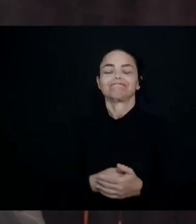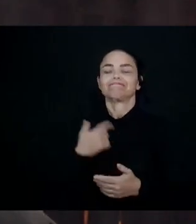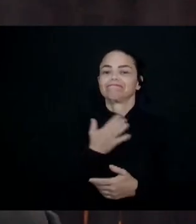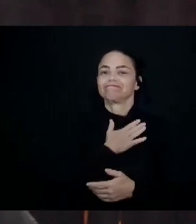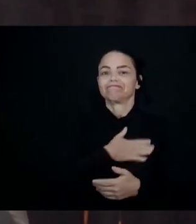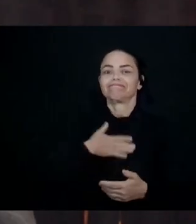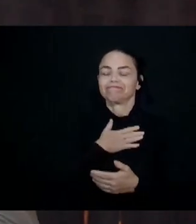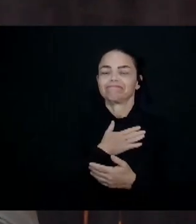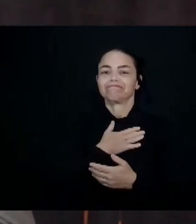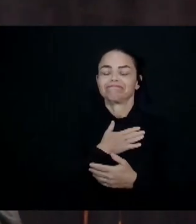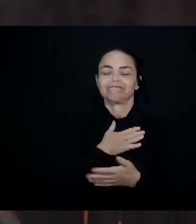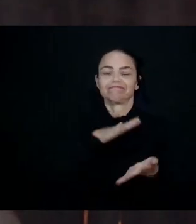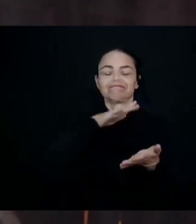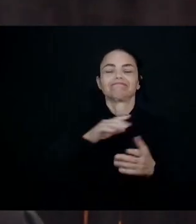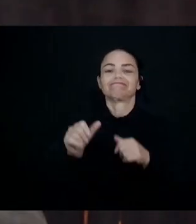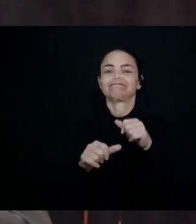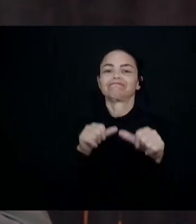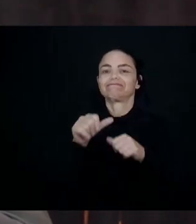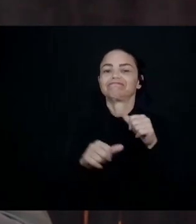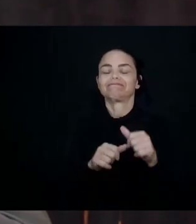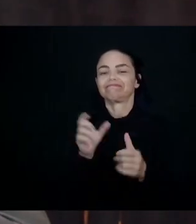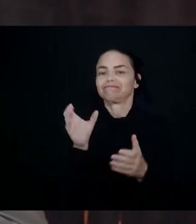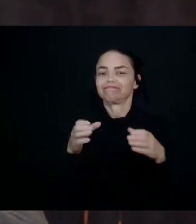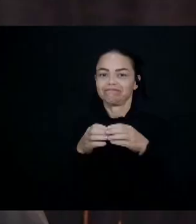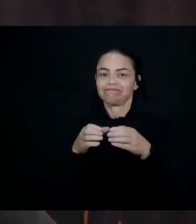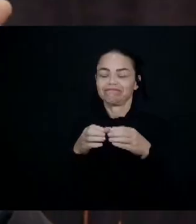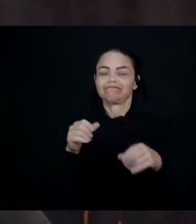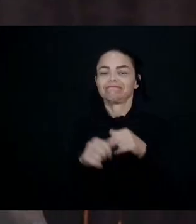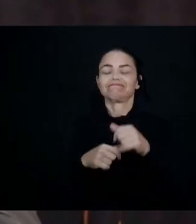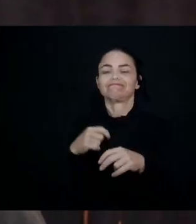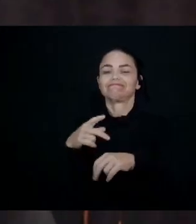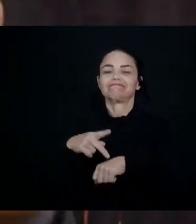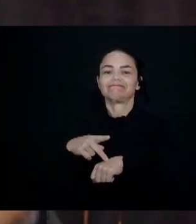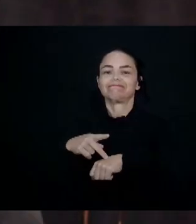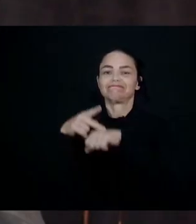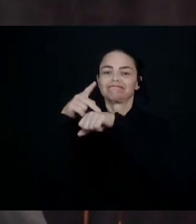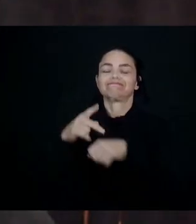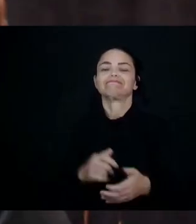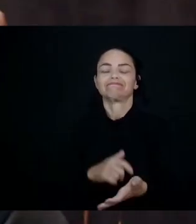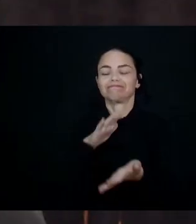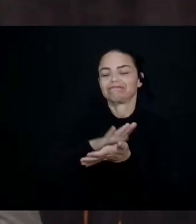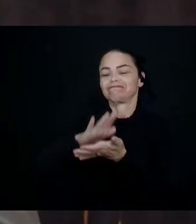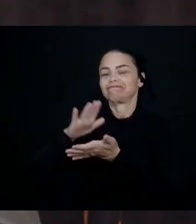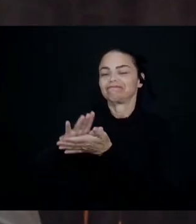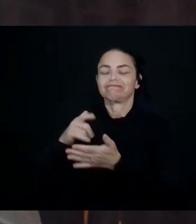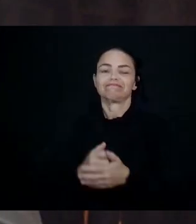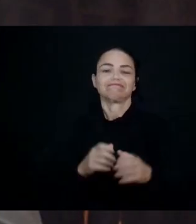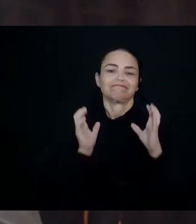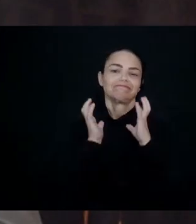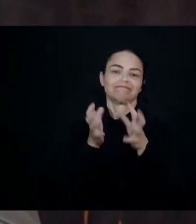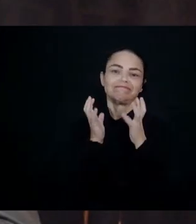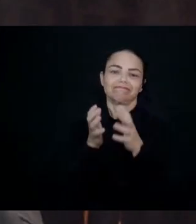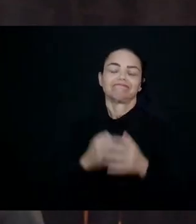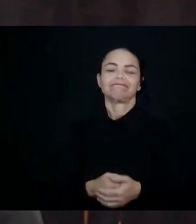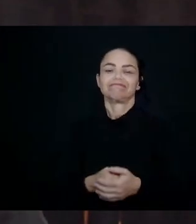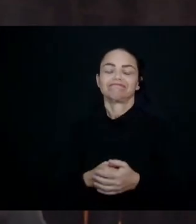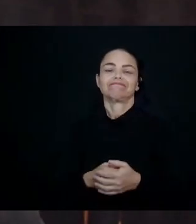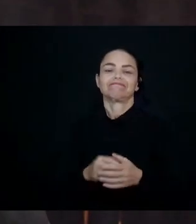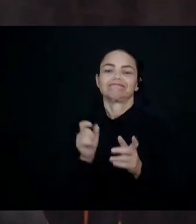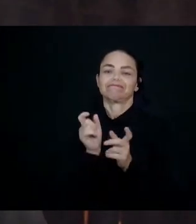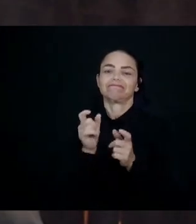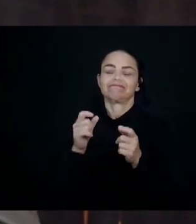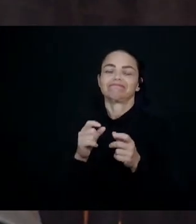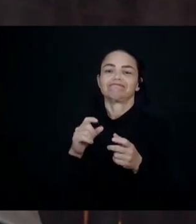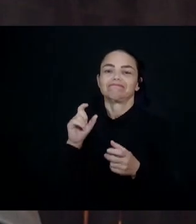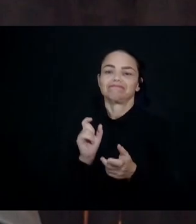a figurinha, trocava o kit e trocava por um brinde, né? Então a gente queria os brindes, né? Era bola, era dominó, e a gente ficava ali